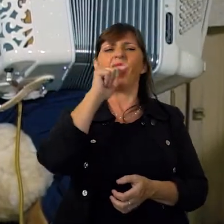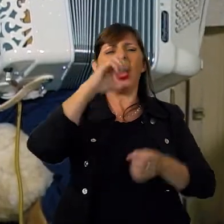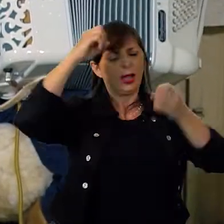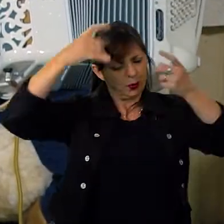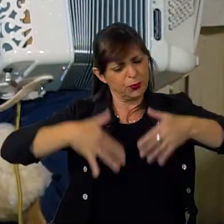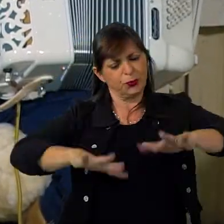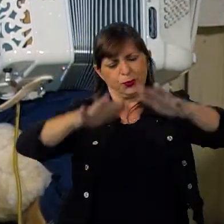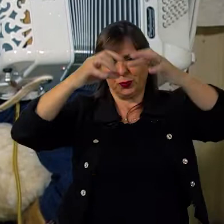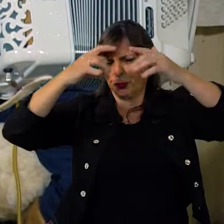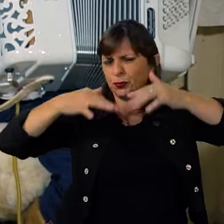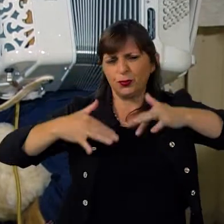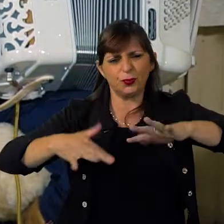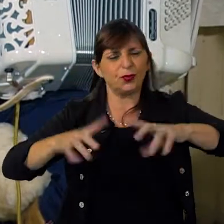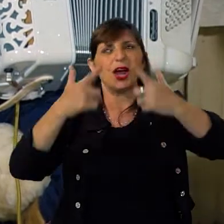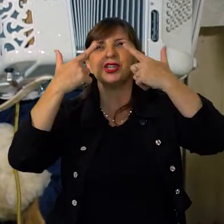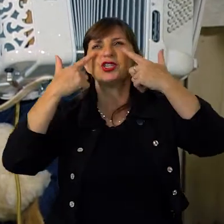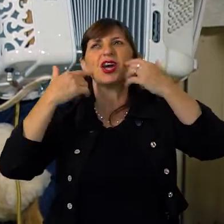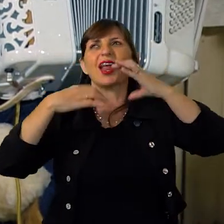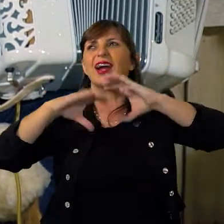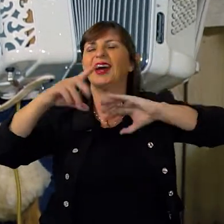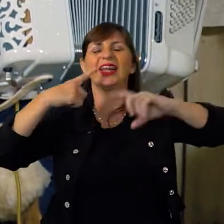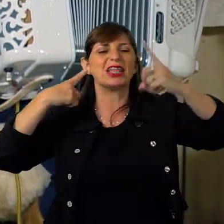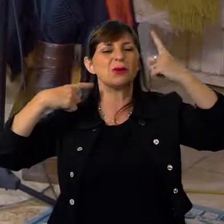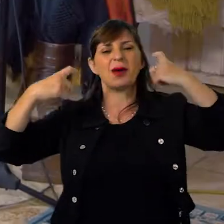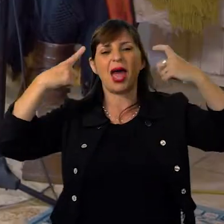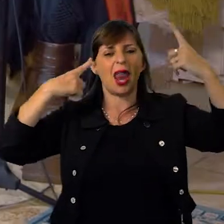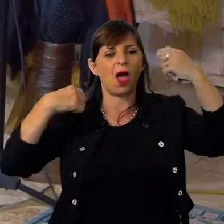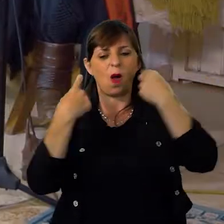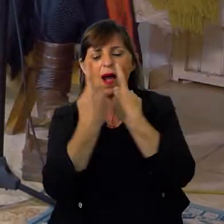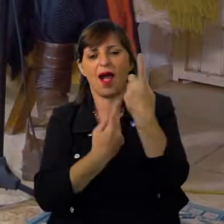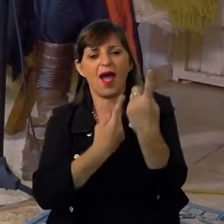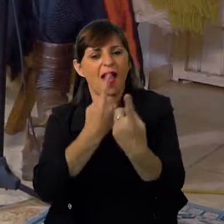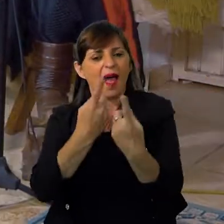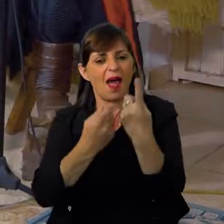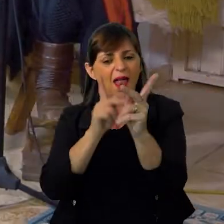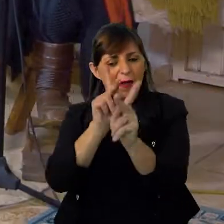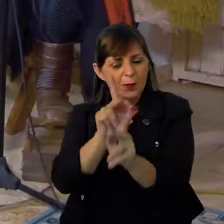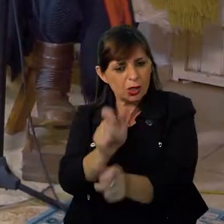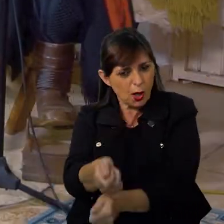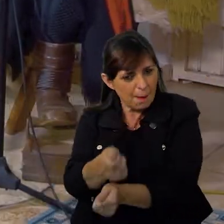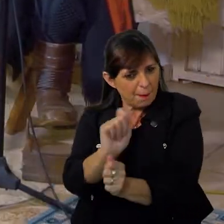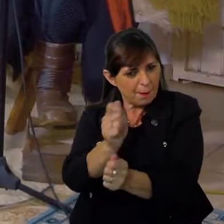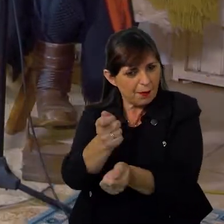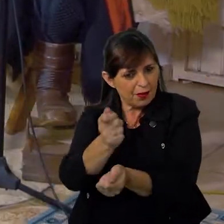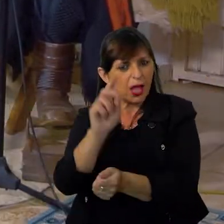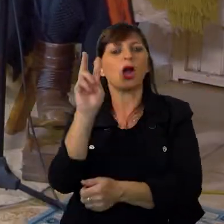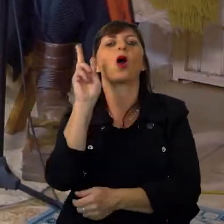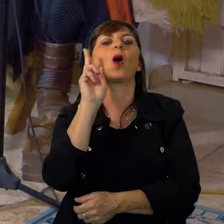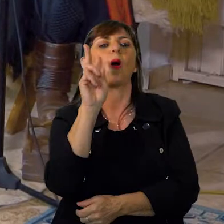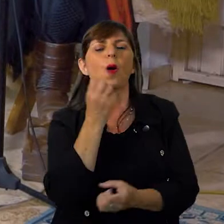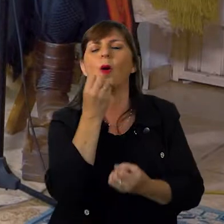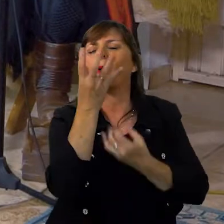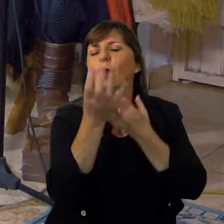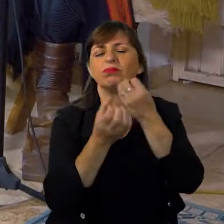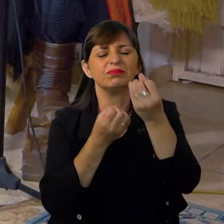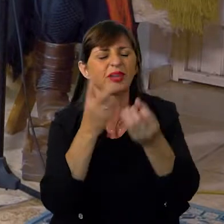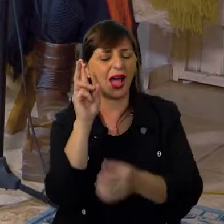chora e canta por capricho cada pesqueiro tem isso a